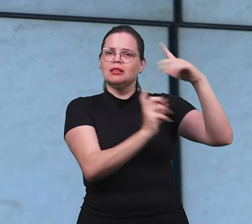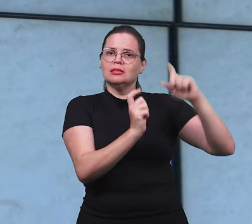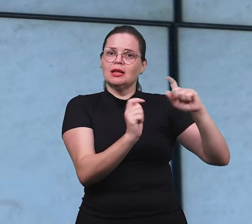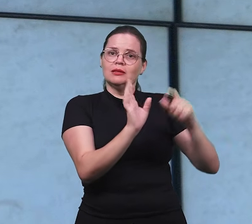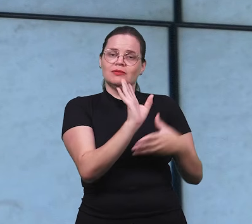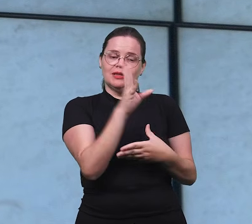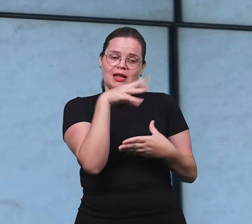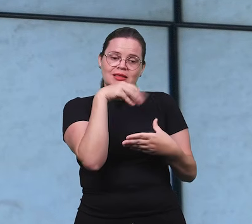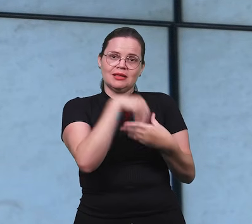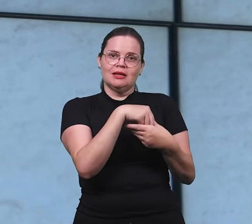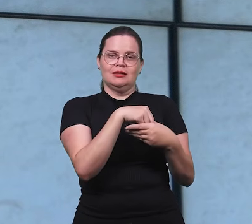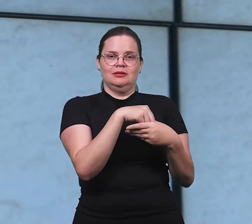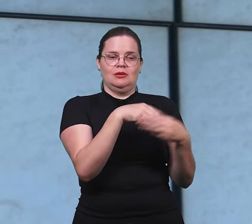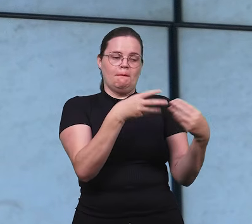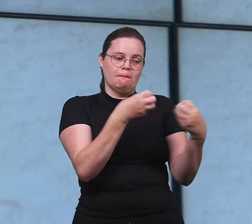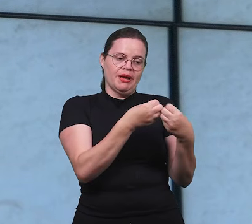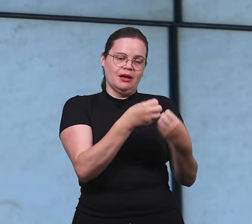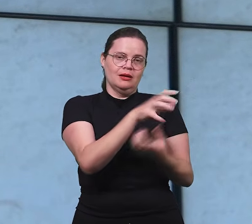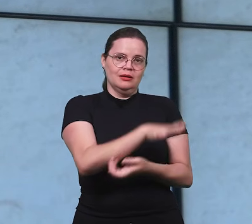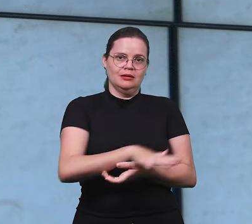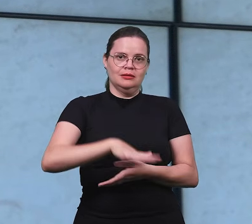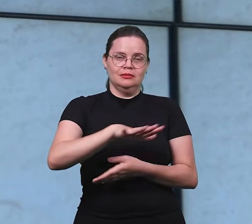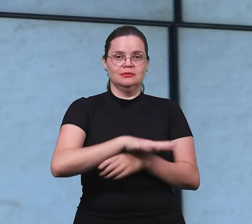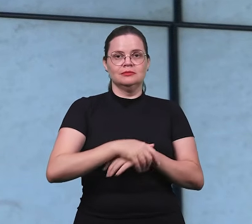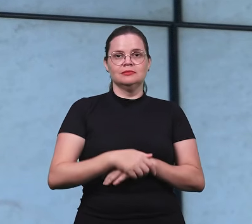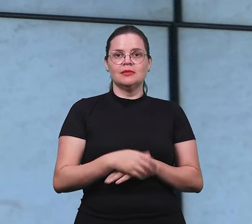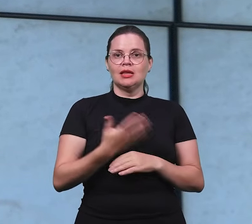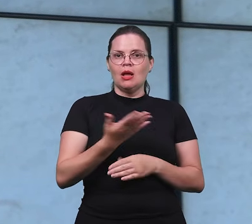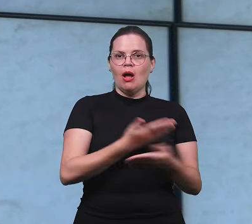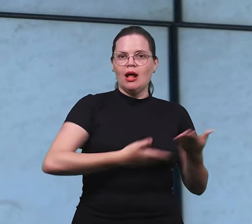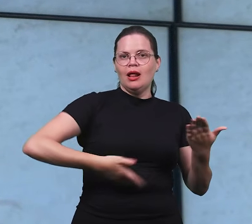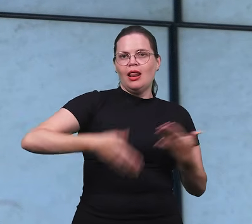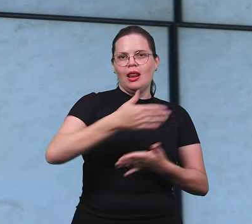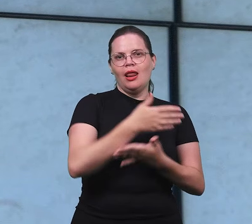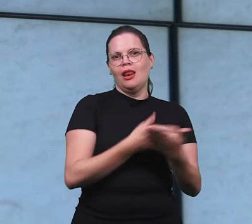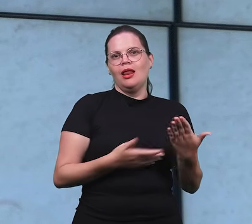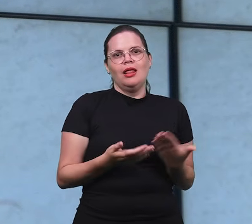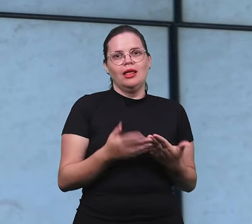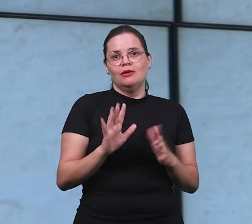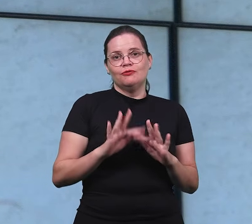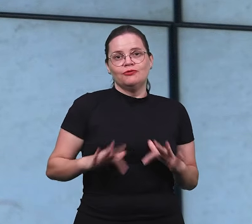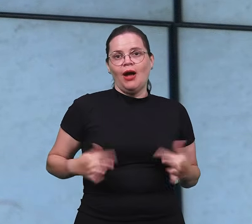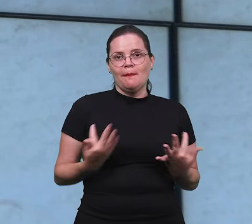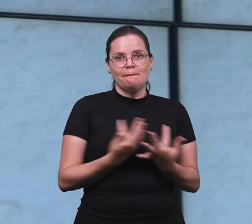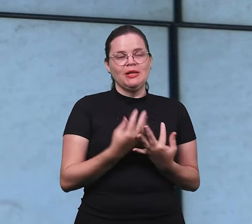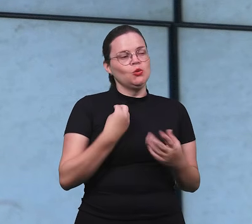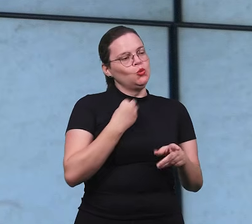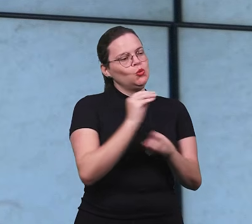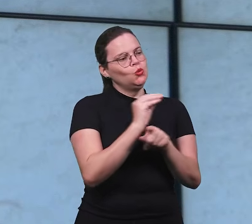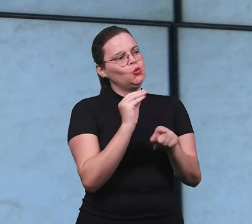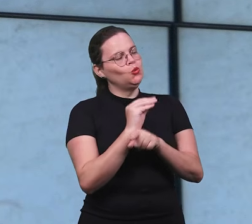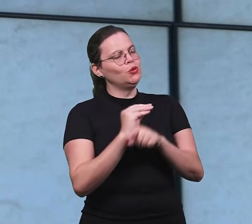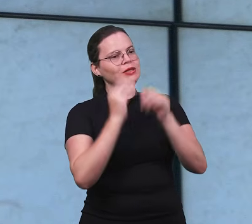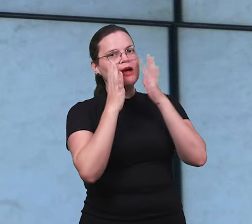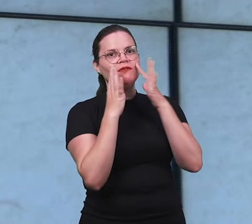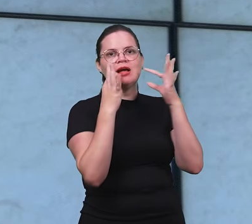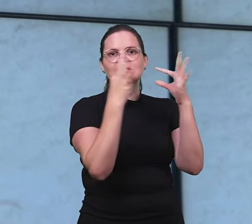da família, ela tinha uma atenção muito mais